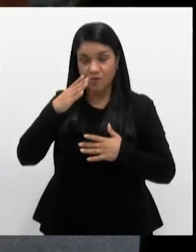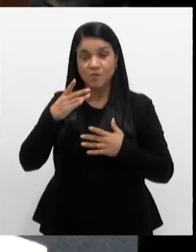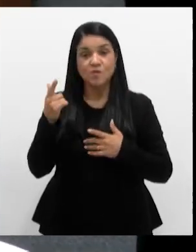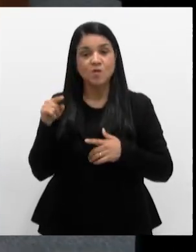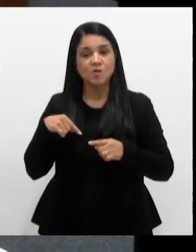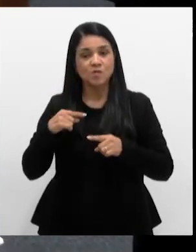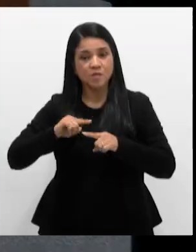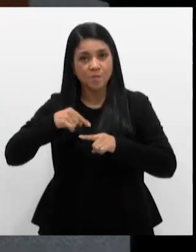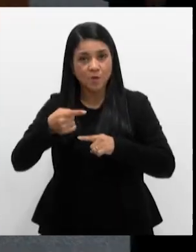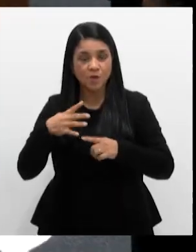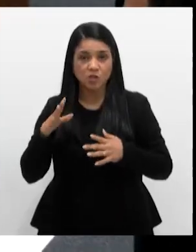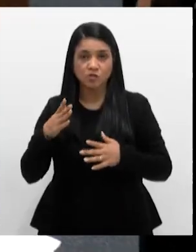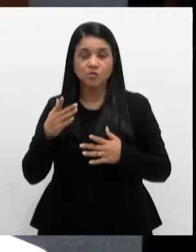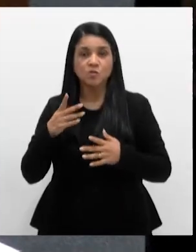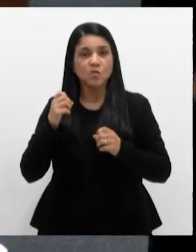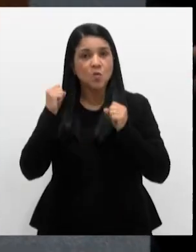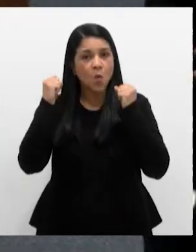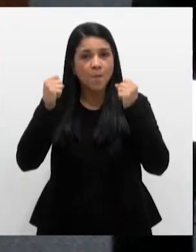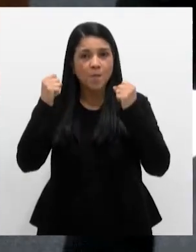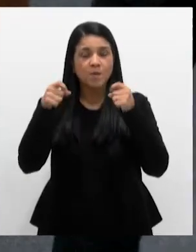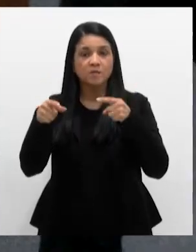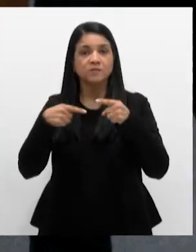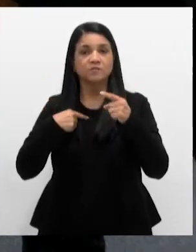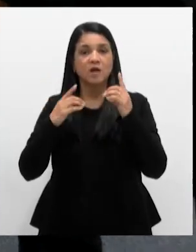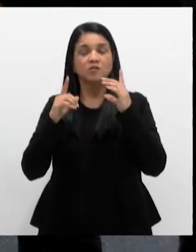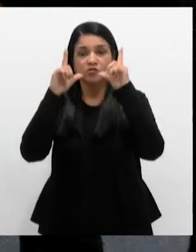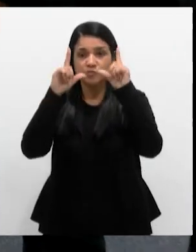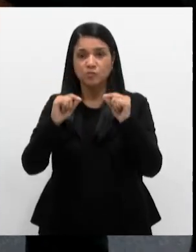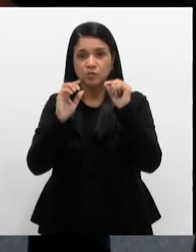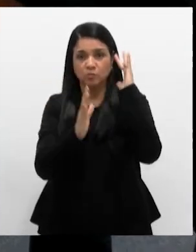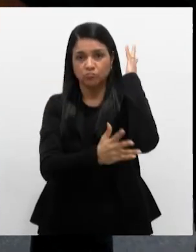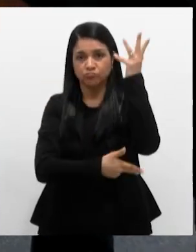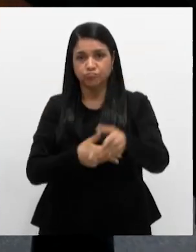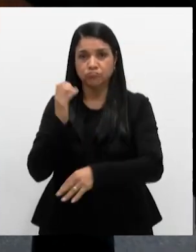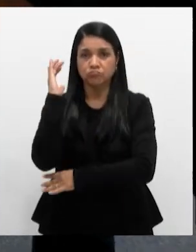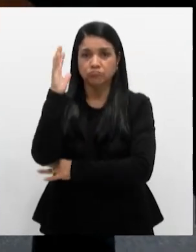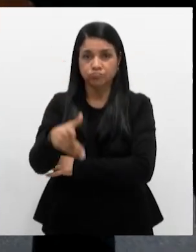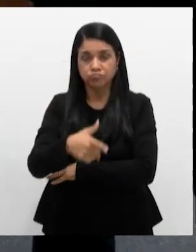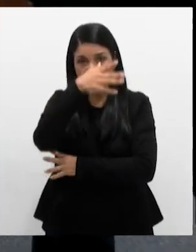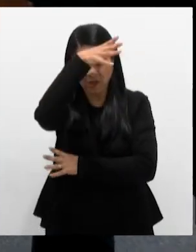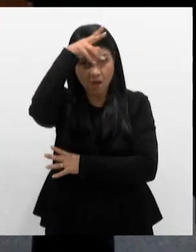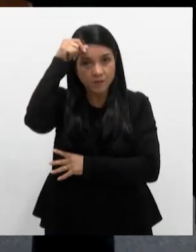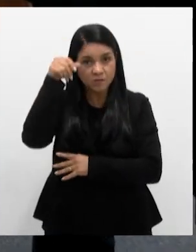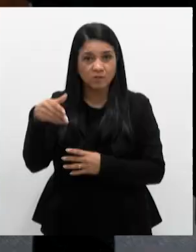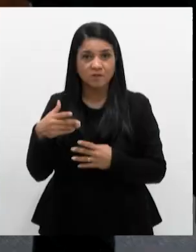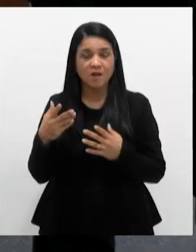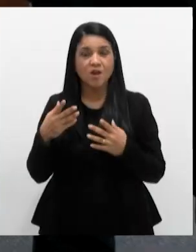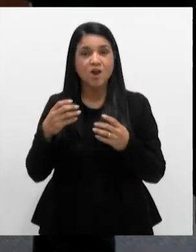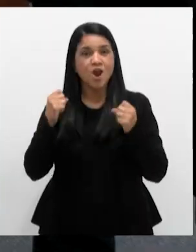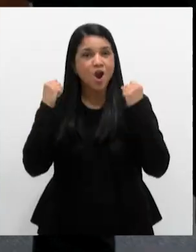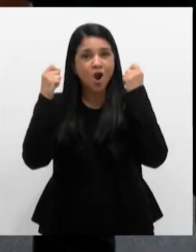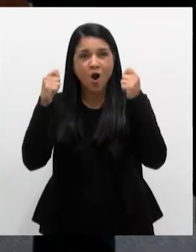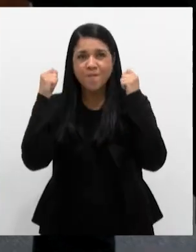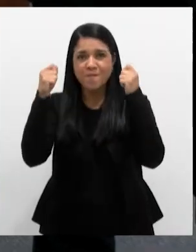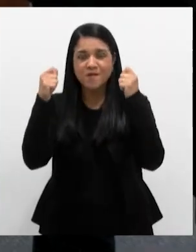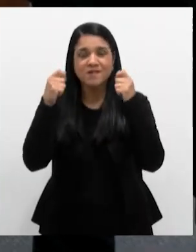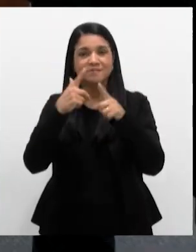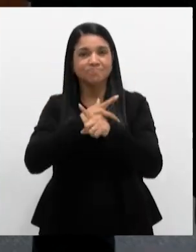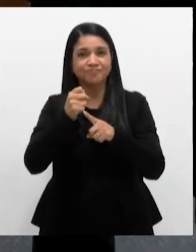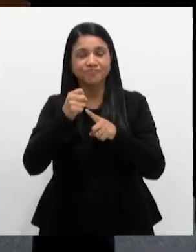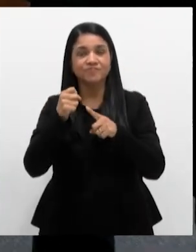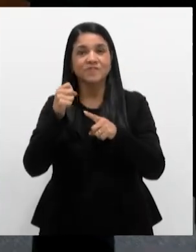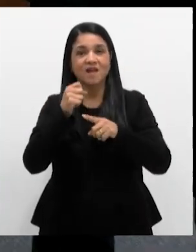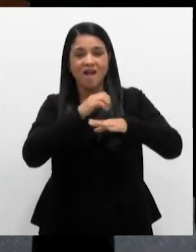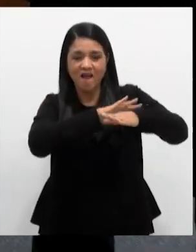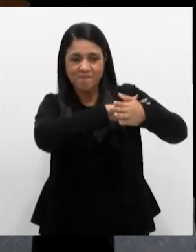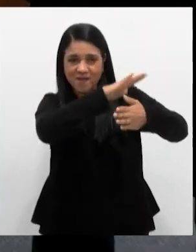a diminuição do desmatamento na Amazônia, por exemplo. Estamos comemorando a reconstituição da Mata